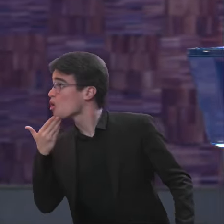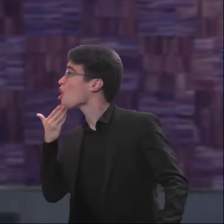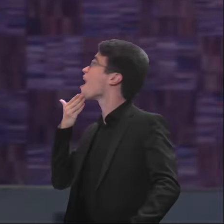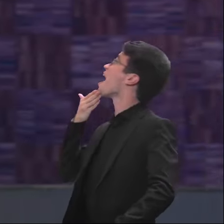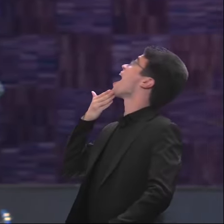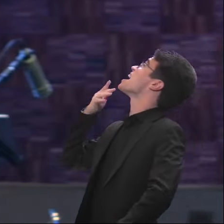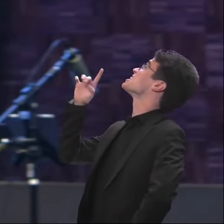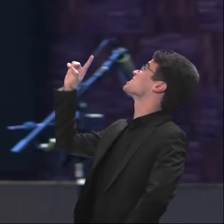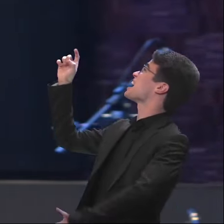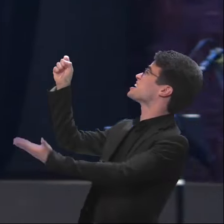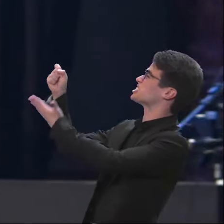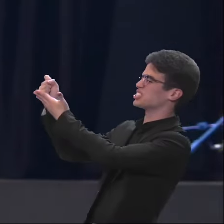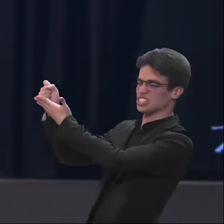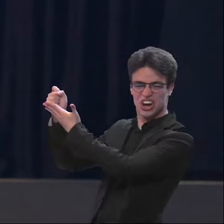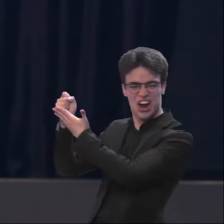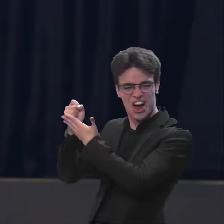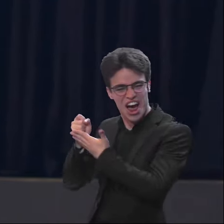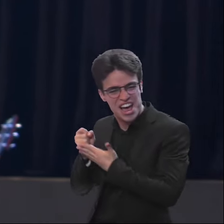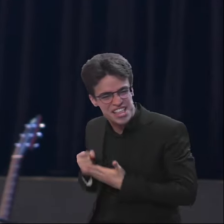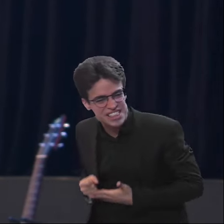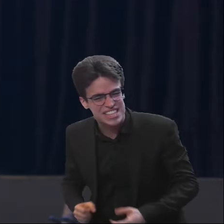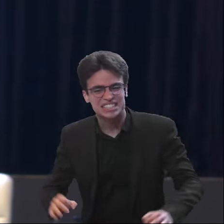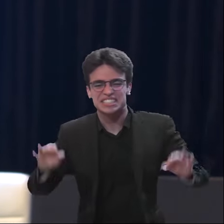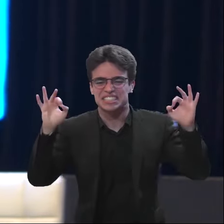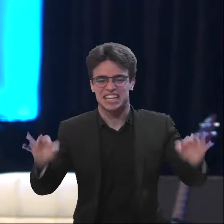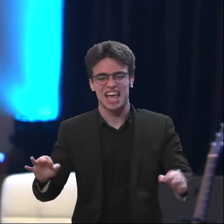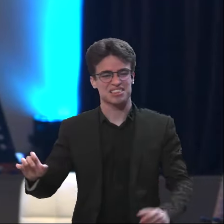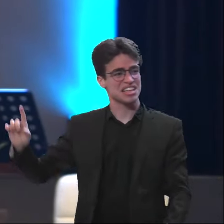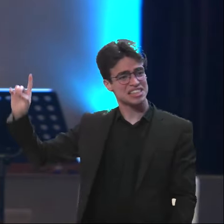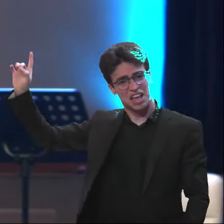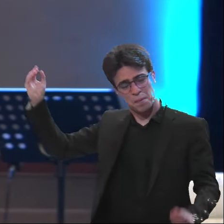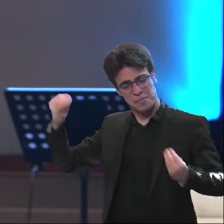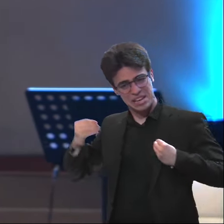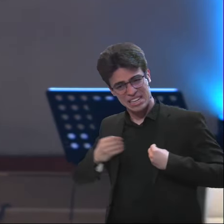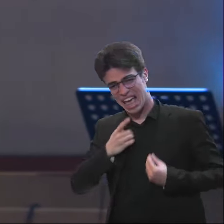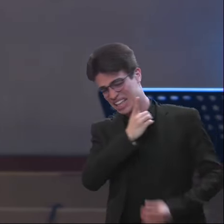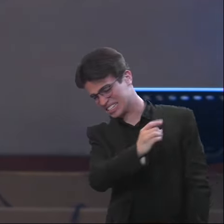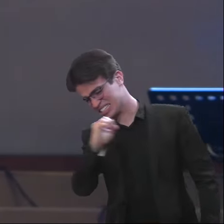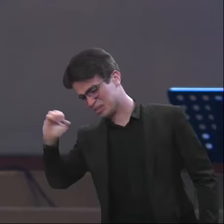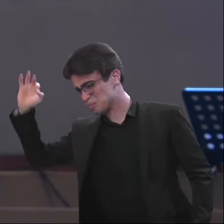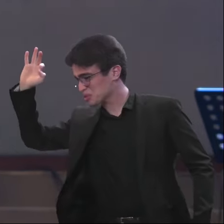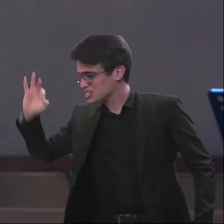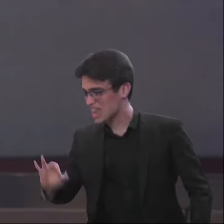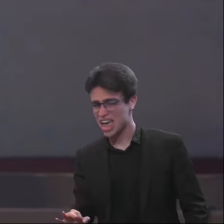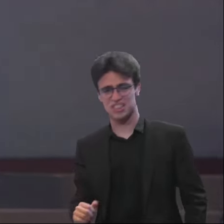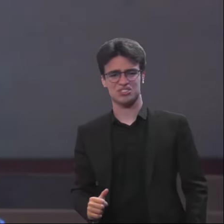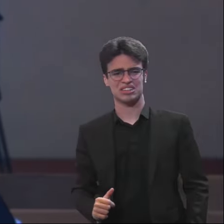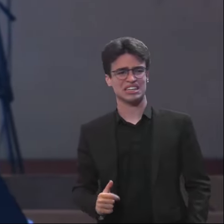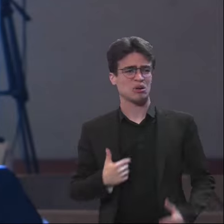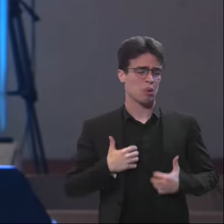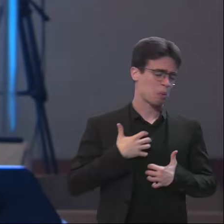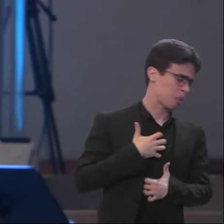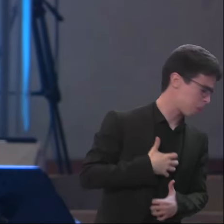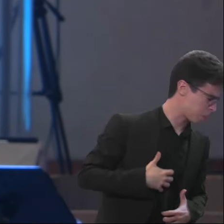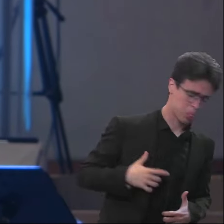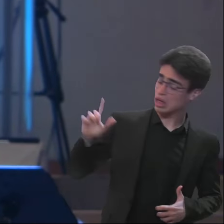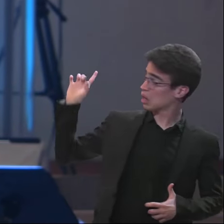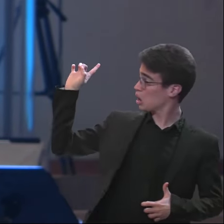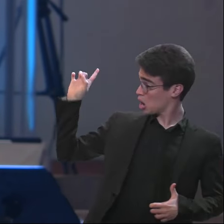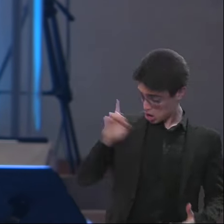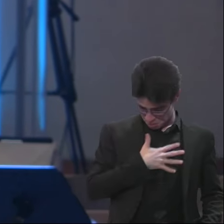pode trazer plenitude de vida, só Ele pode saciar plenamente a nossa sede, só Ele